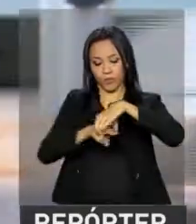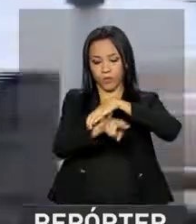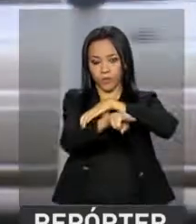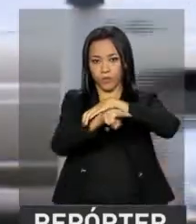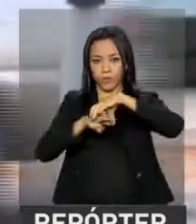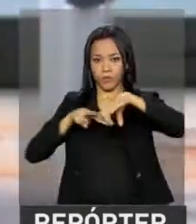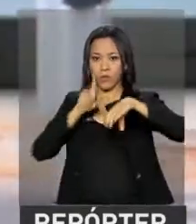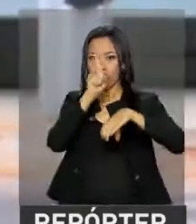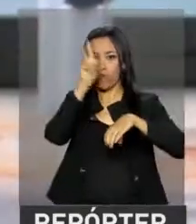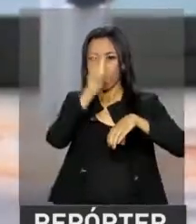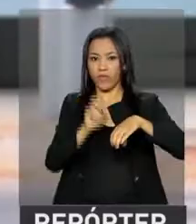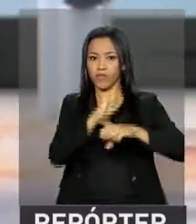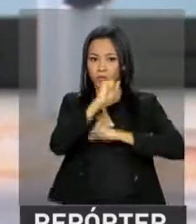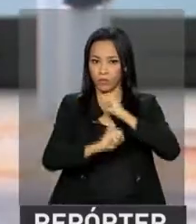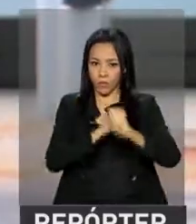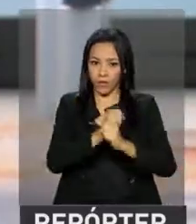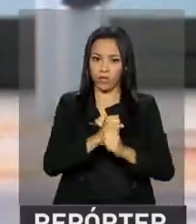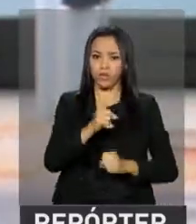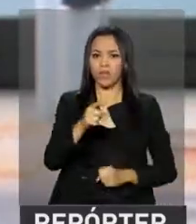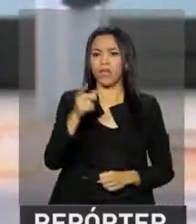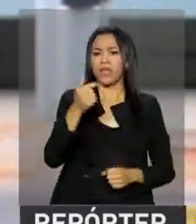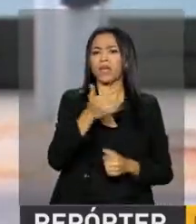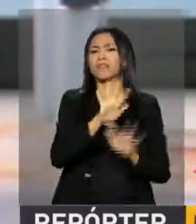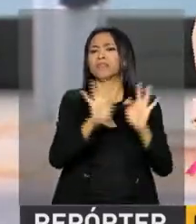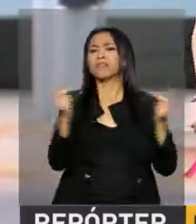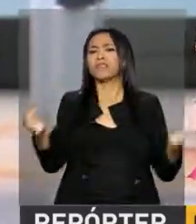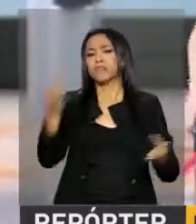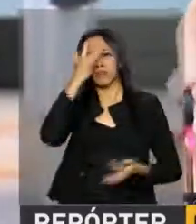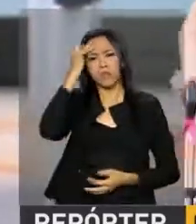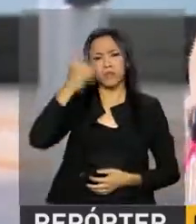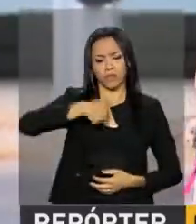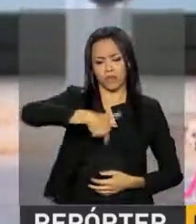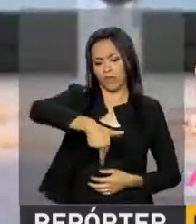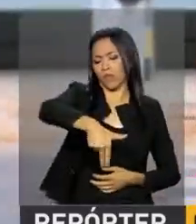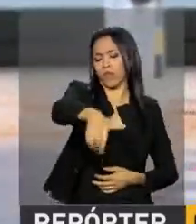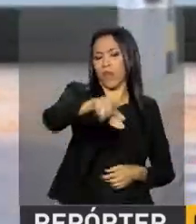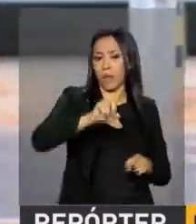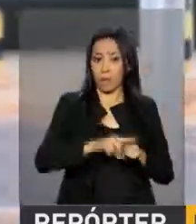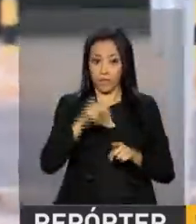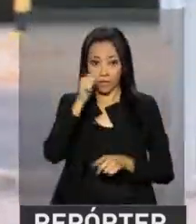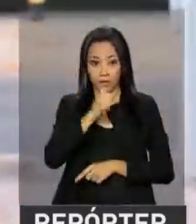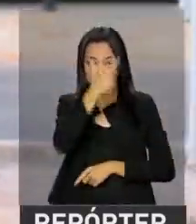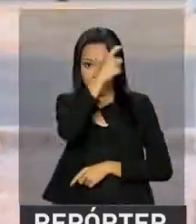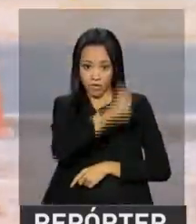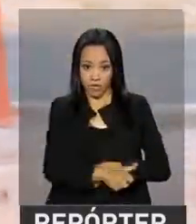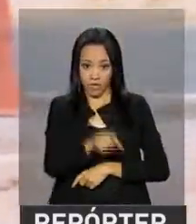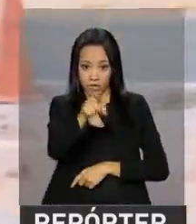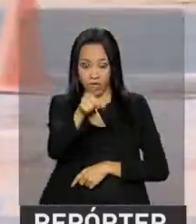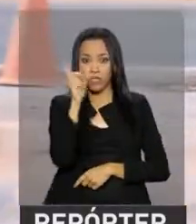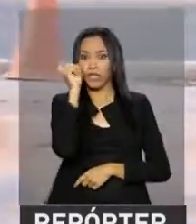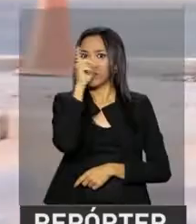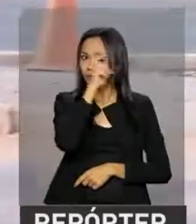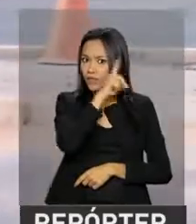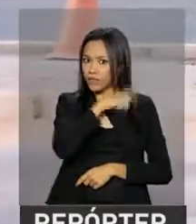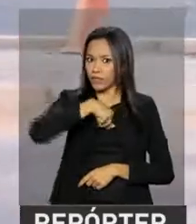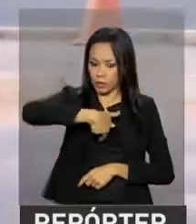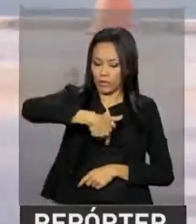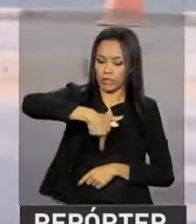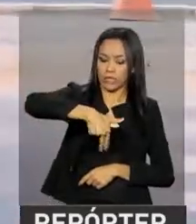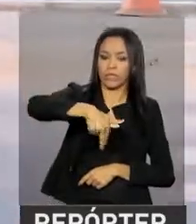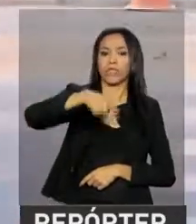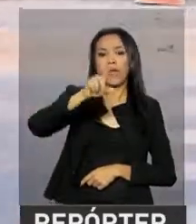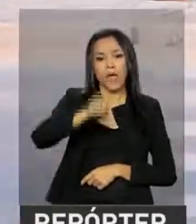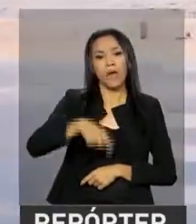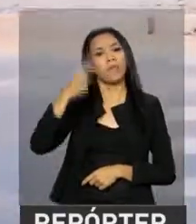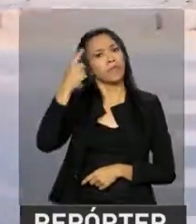ano. Atravessar a rua é uma tarefa simples para a maioria das pessoas, mas para a Raíssa é um grande desafio. E foi justamente pensando em